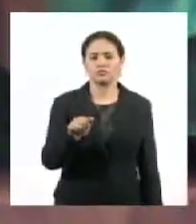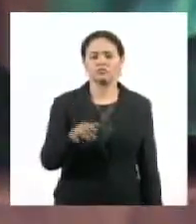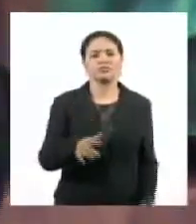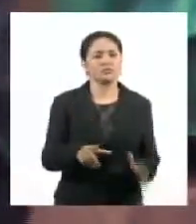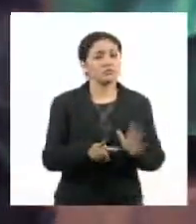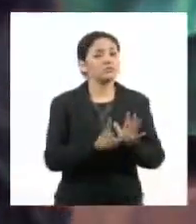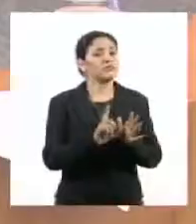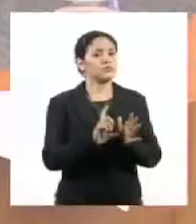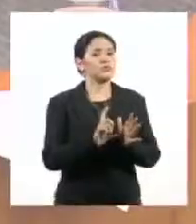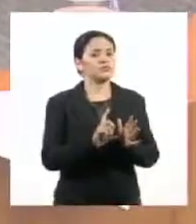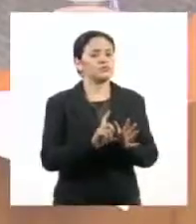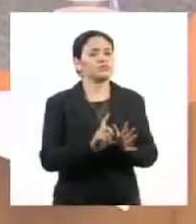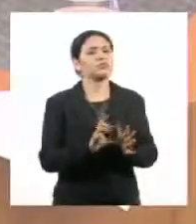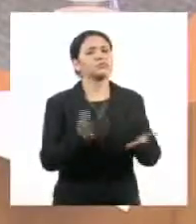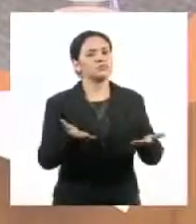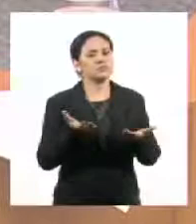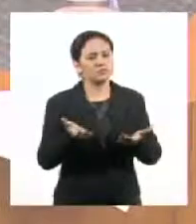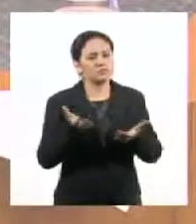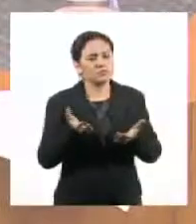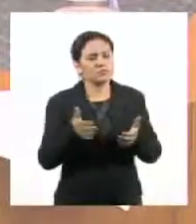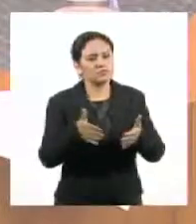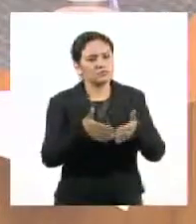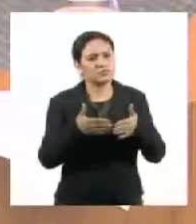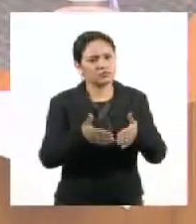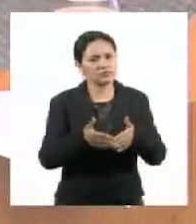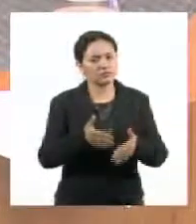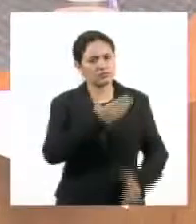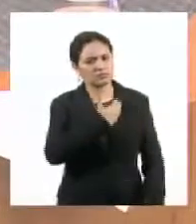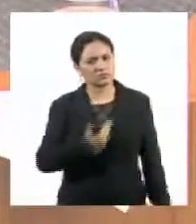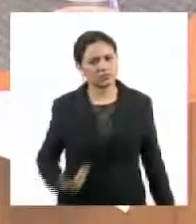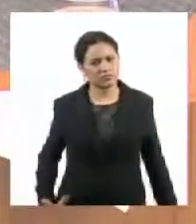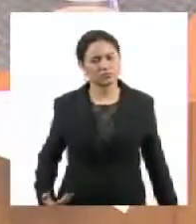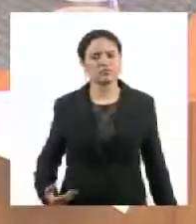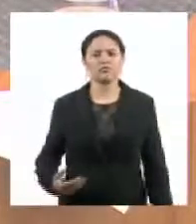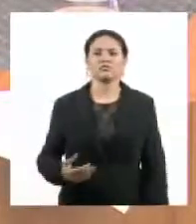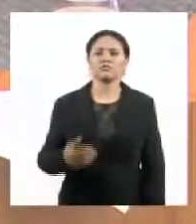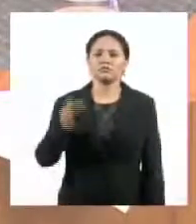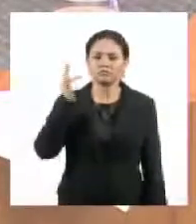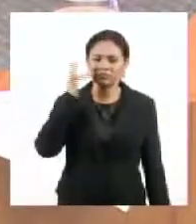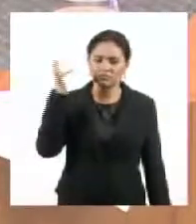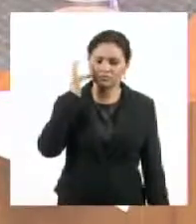estado do Maranhão. Durante a campanha, o governo do estado do Maranhão